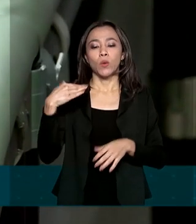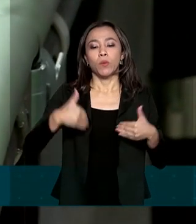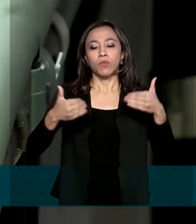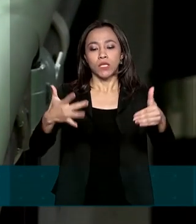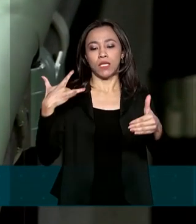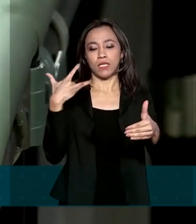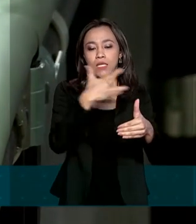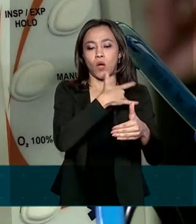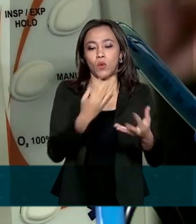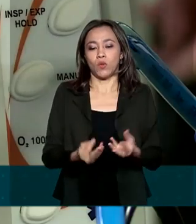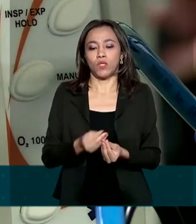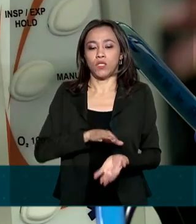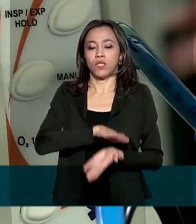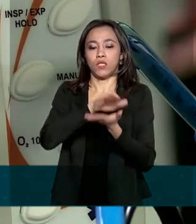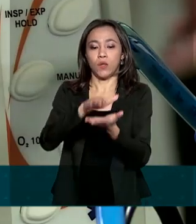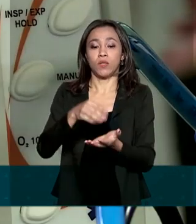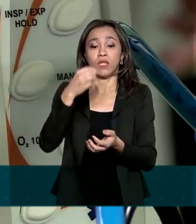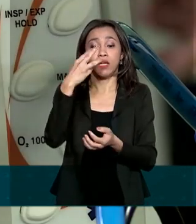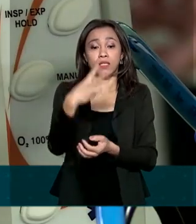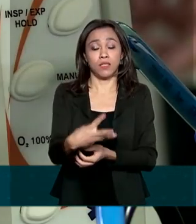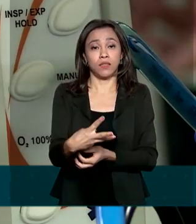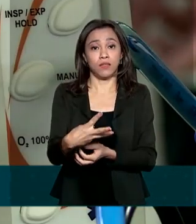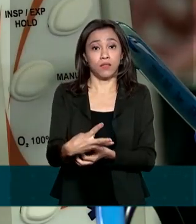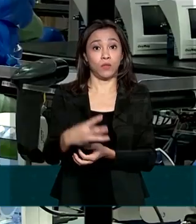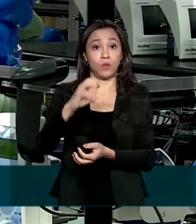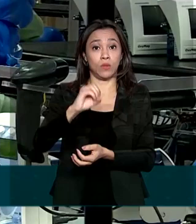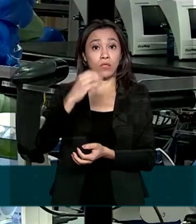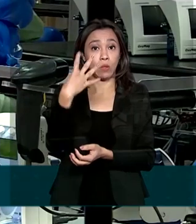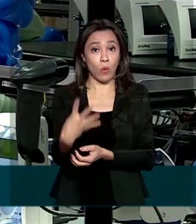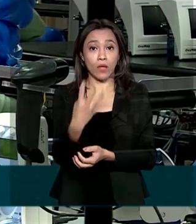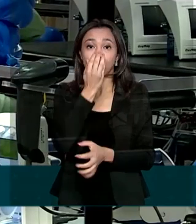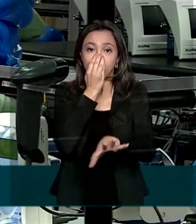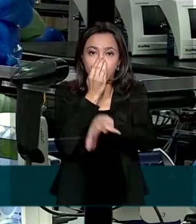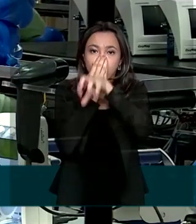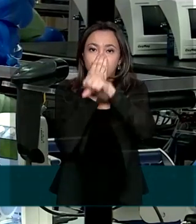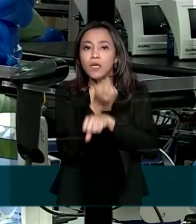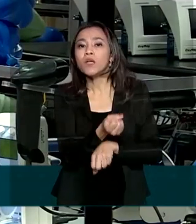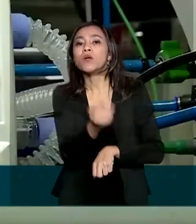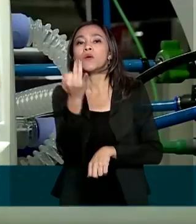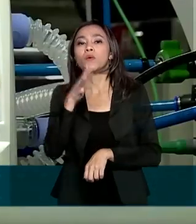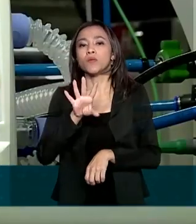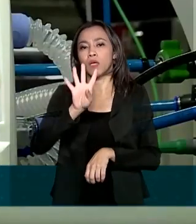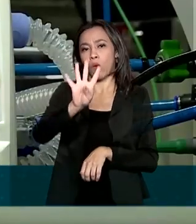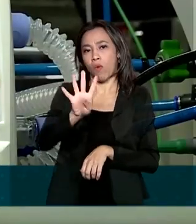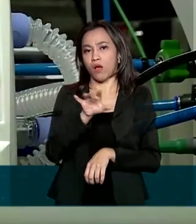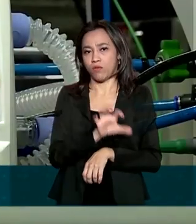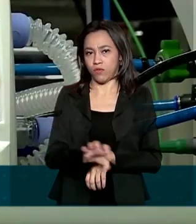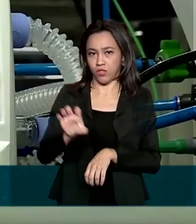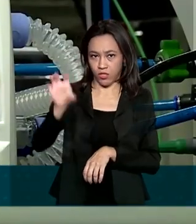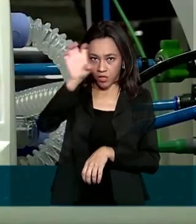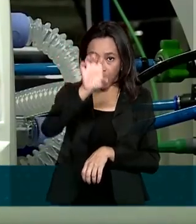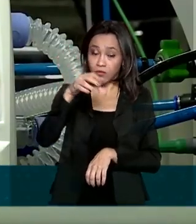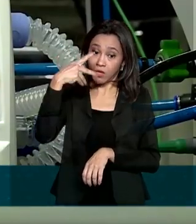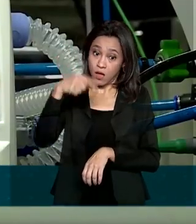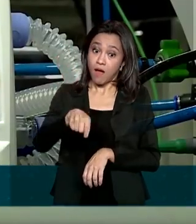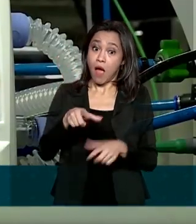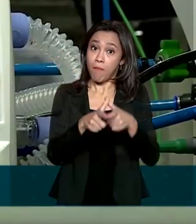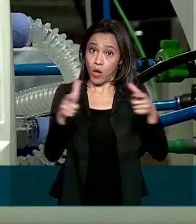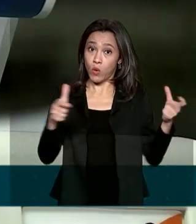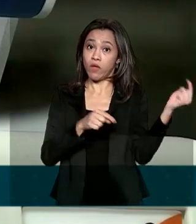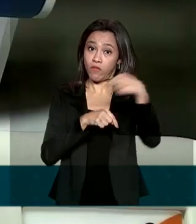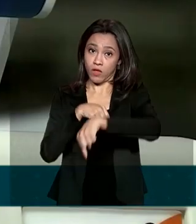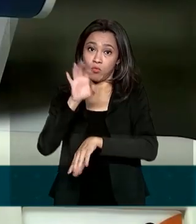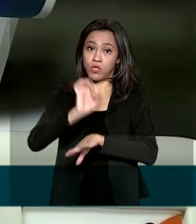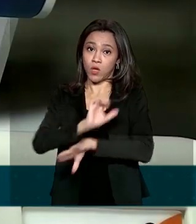dias 304 respiradores em nove estados. A maior quantidade veio aqui para o Rio de Janeiro, que recebeu 56